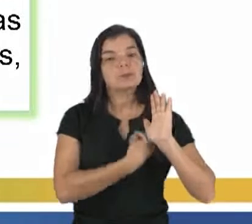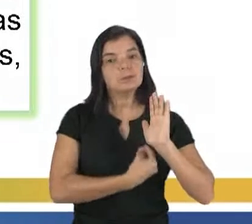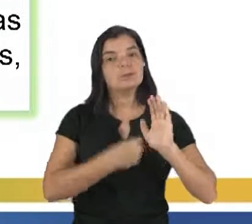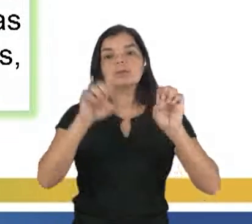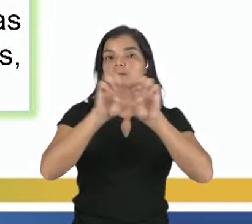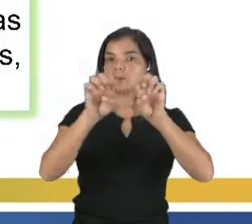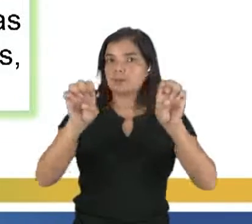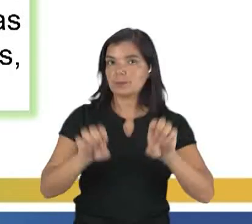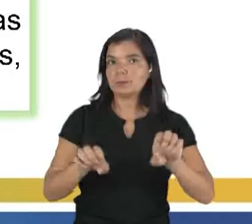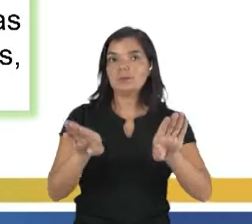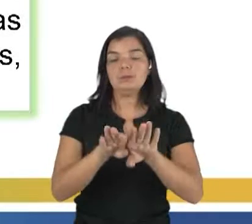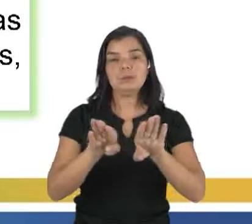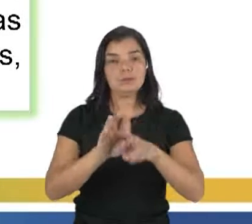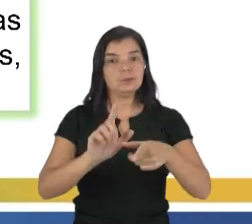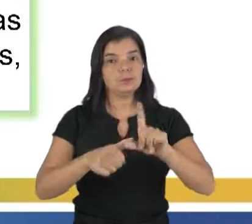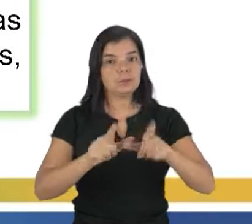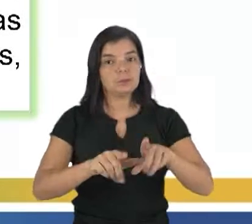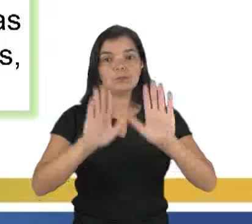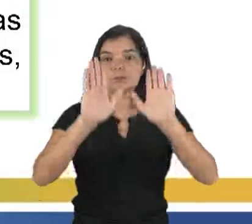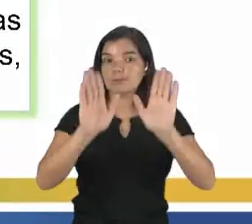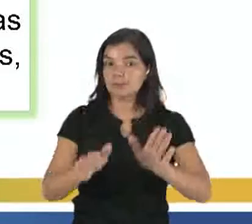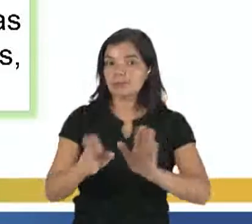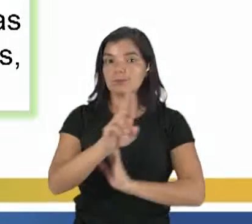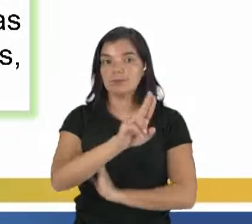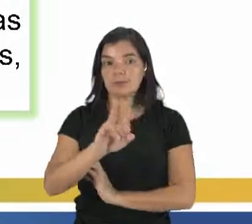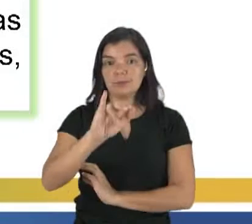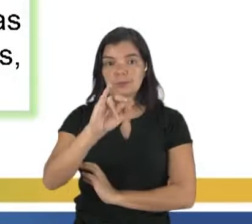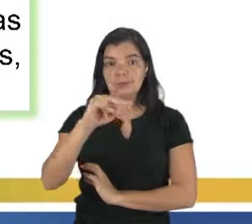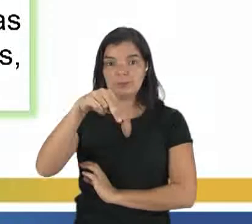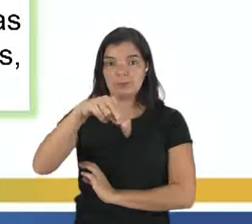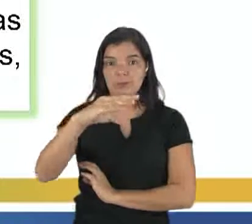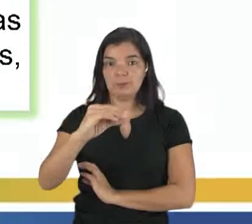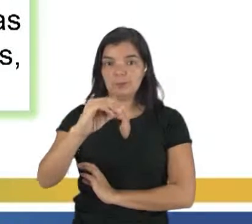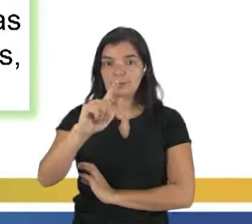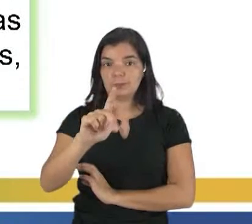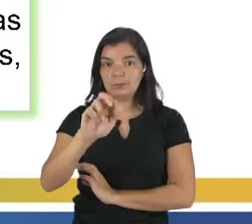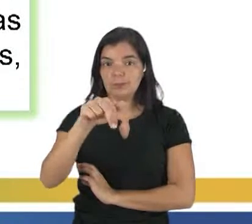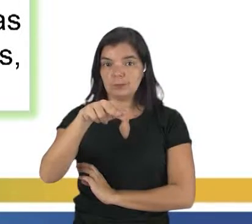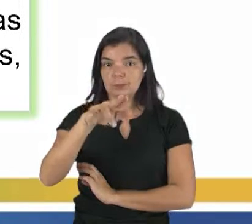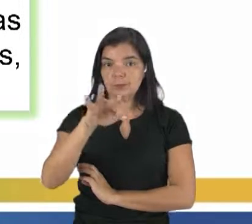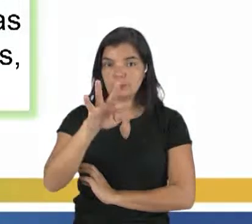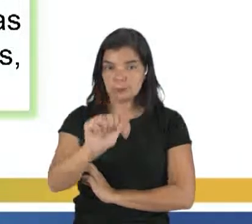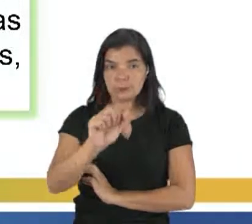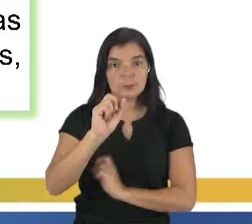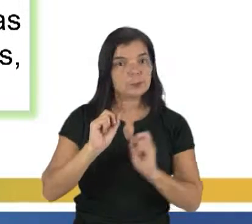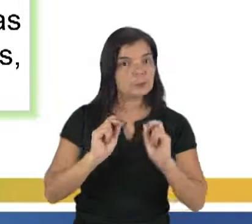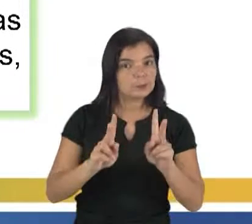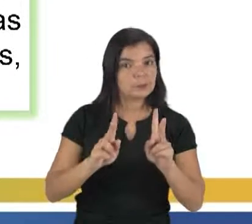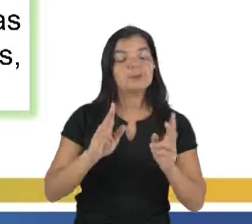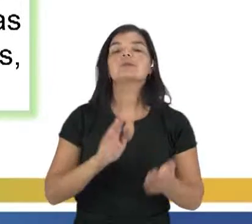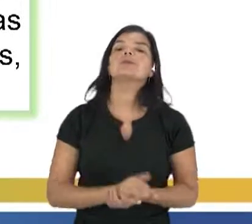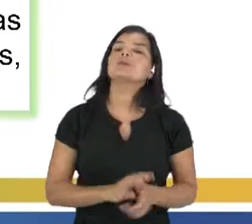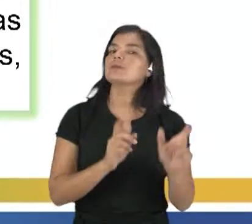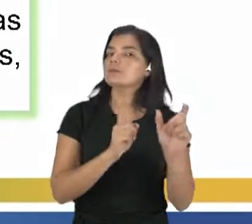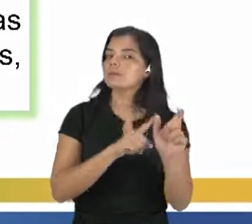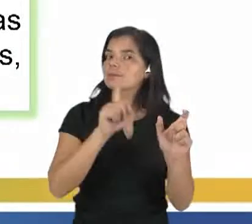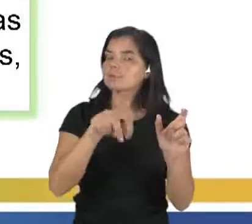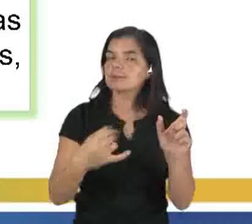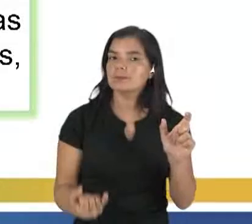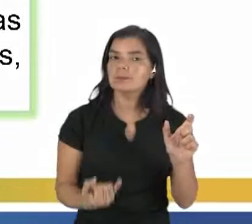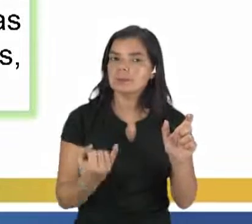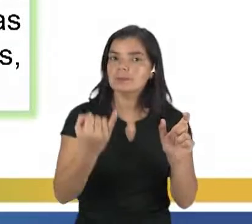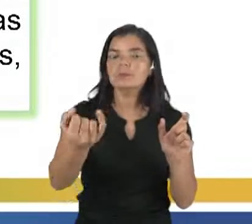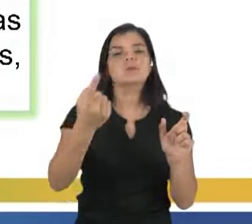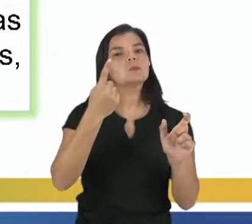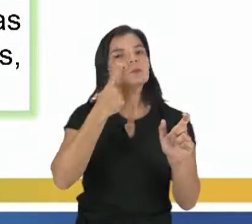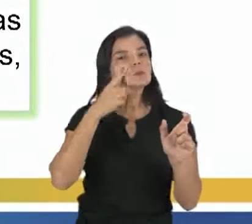as Tais letrinhas Como já Adiantei para você são chamadas de incógnitas Ok então essa palavra importante